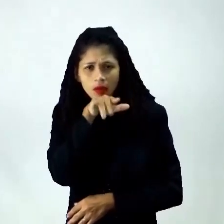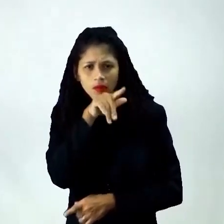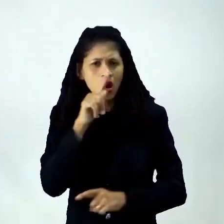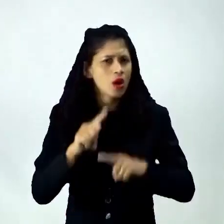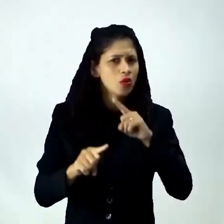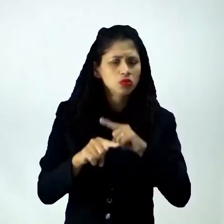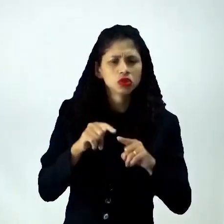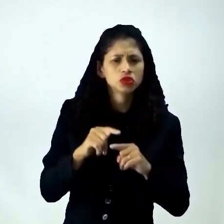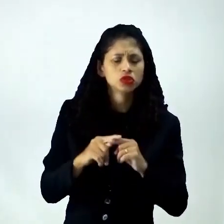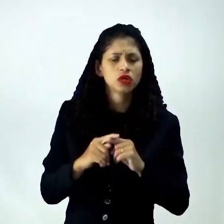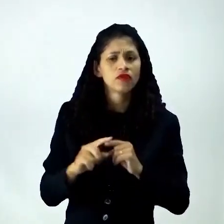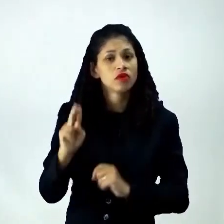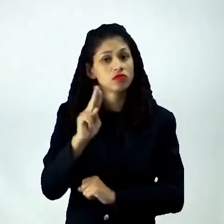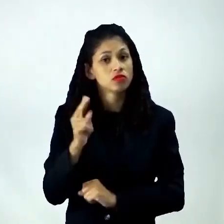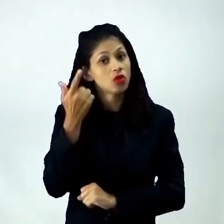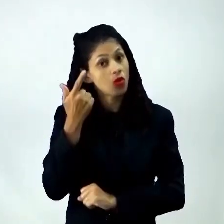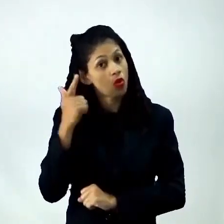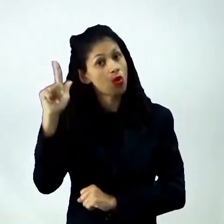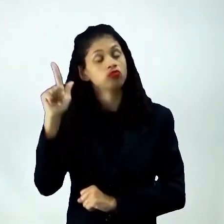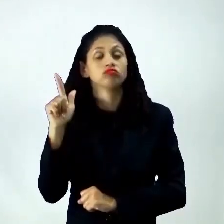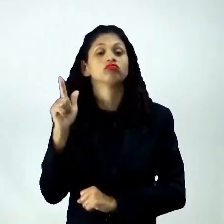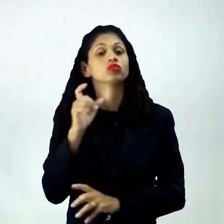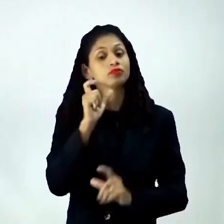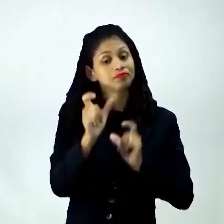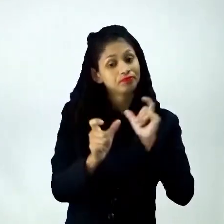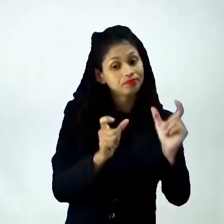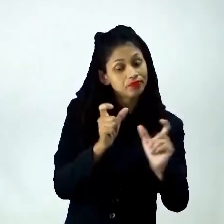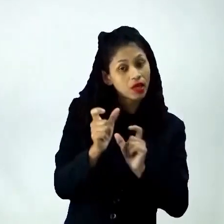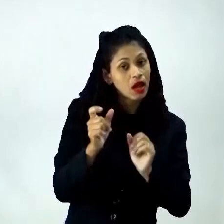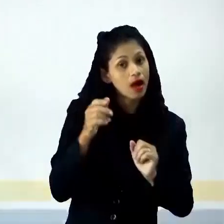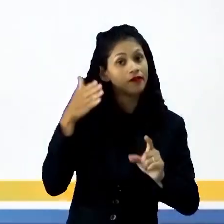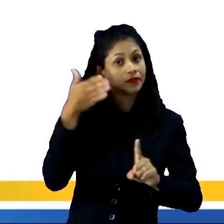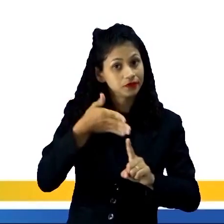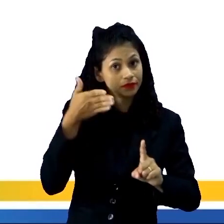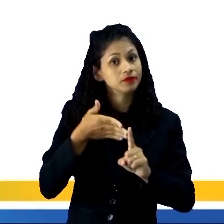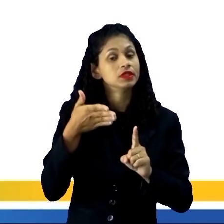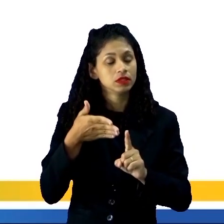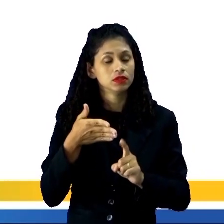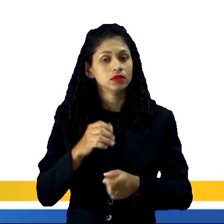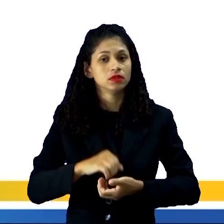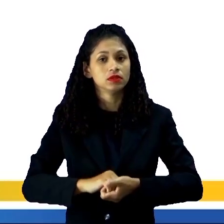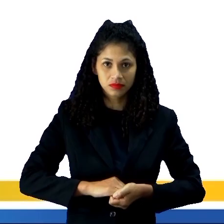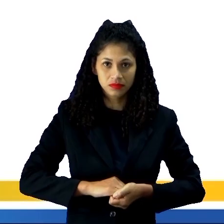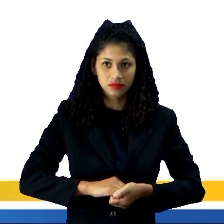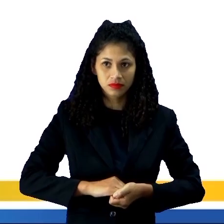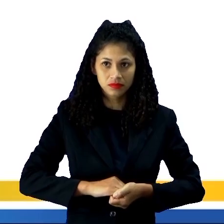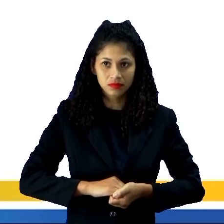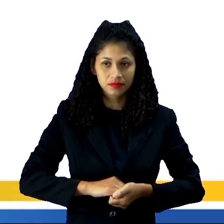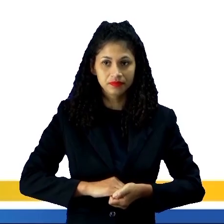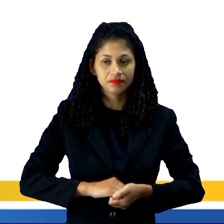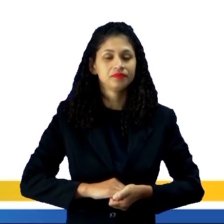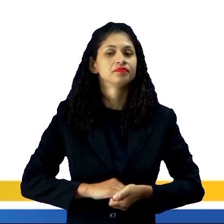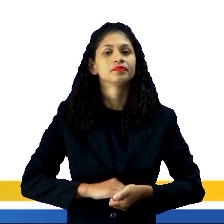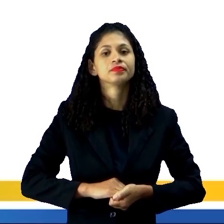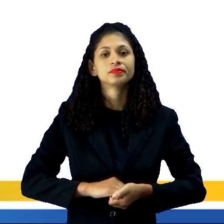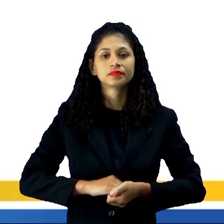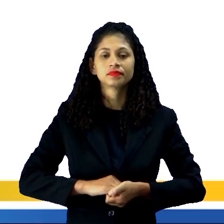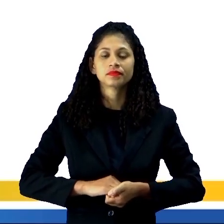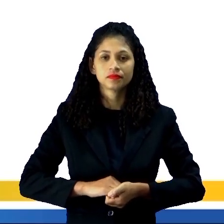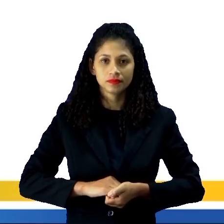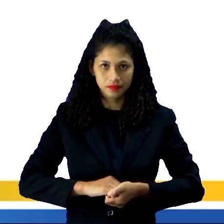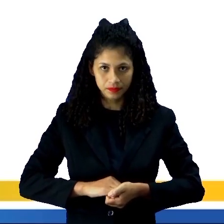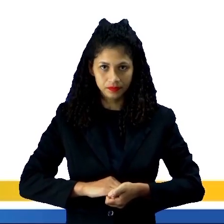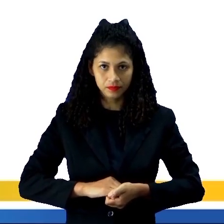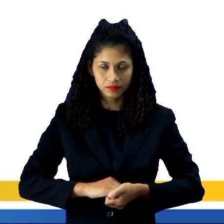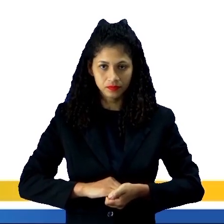algum objeto, você vai utilizar outras palavras que vão se referir a eles, ok? The relative pronouns